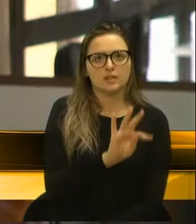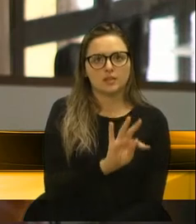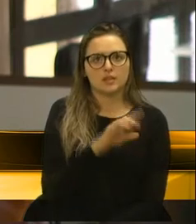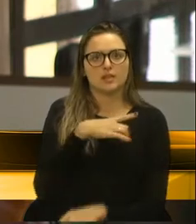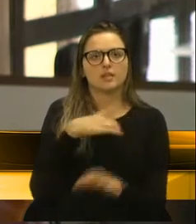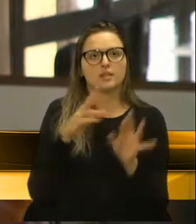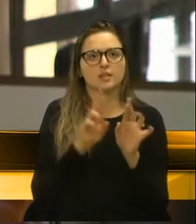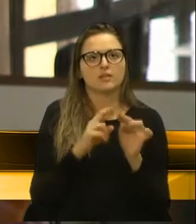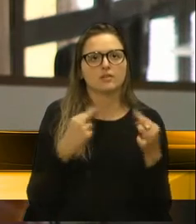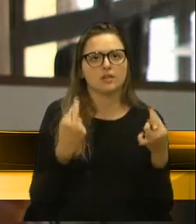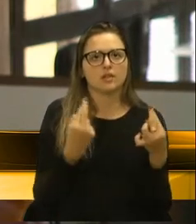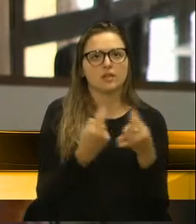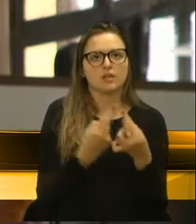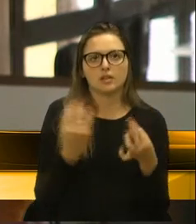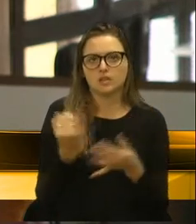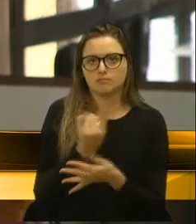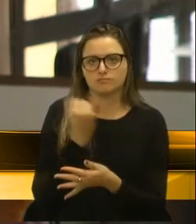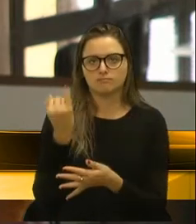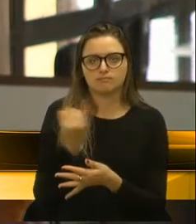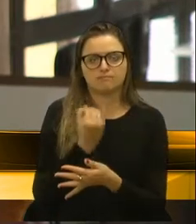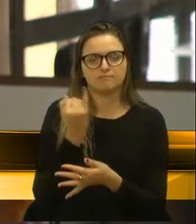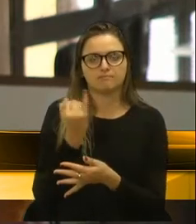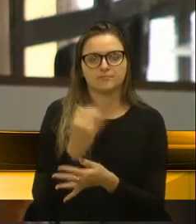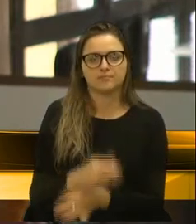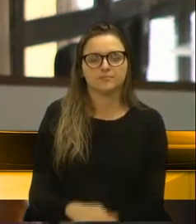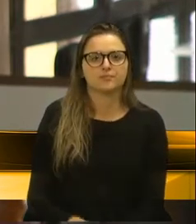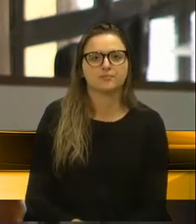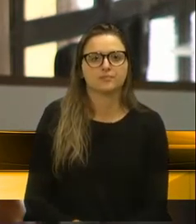uma importante e produtiva reunião.